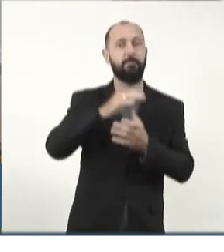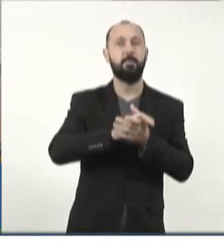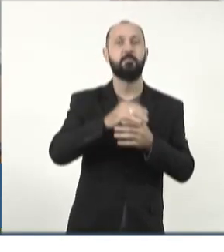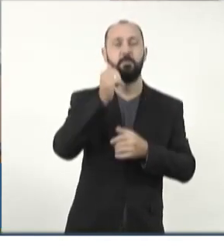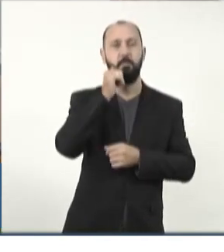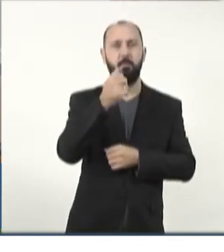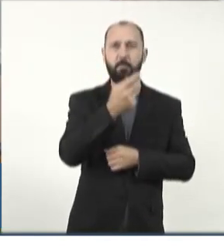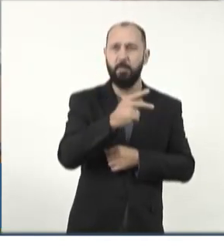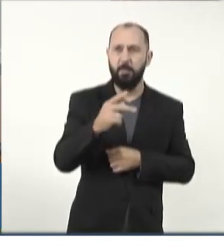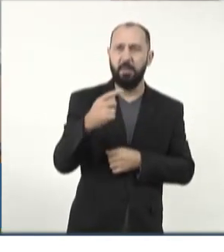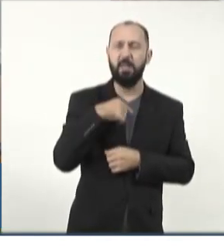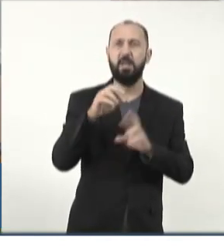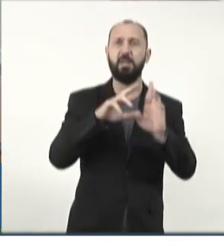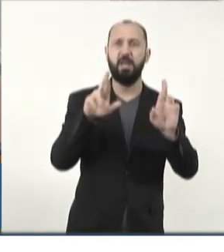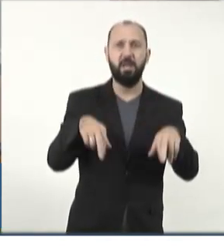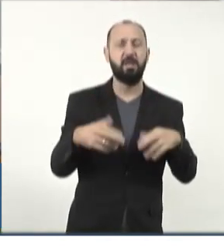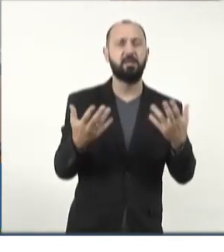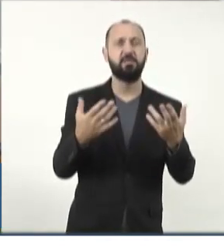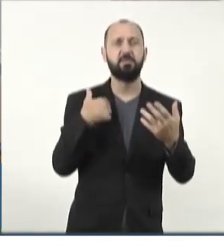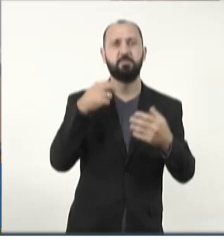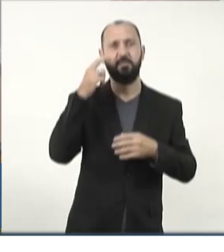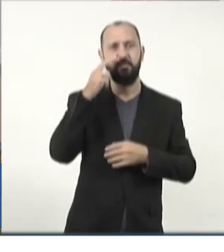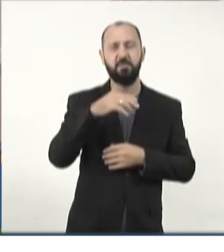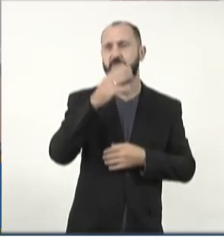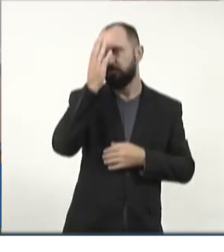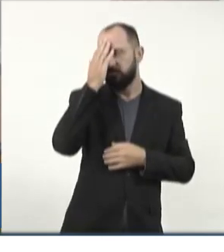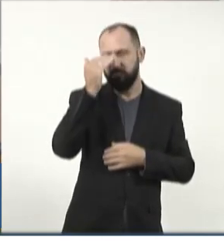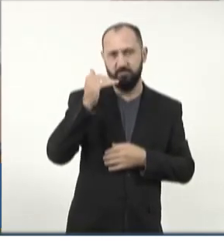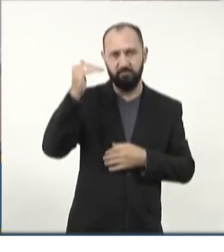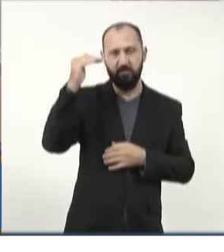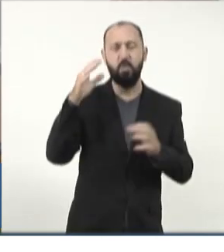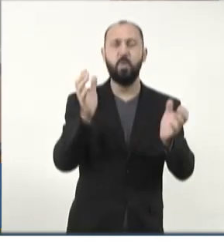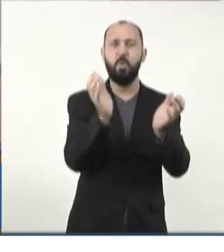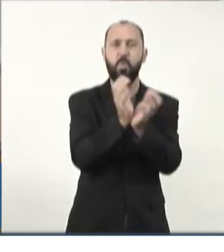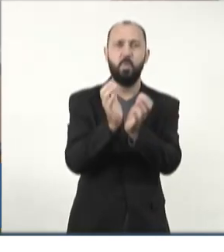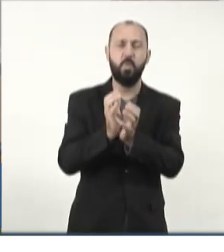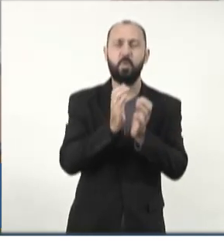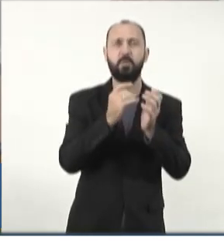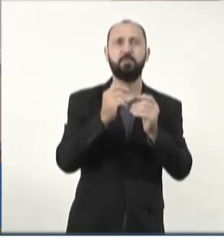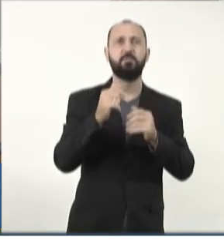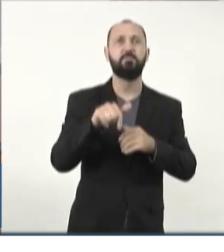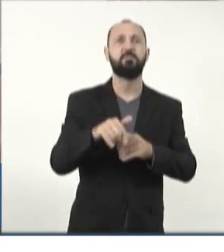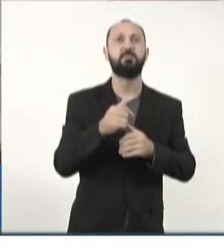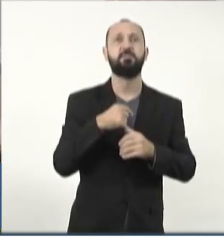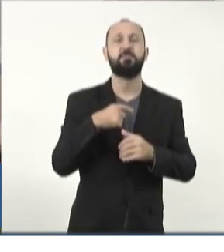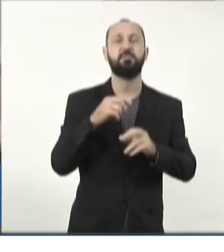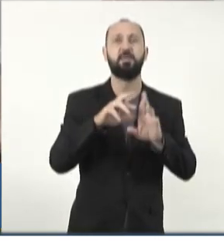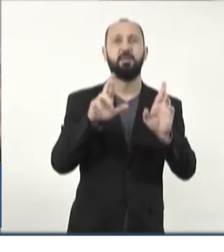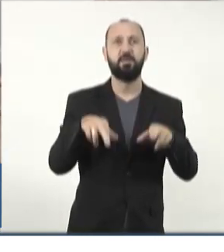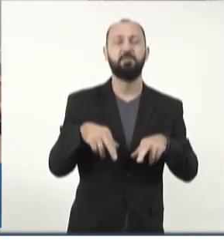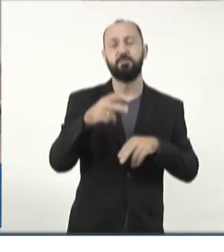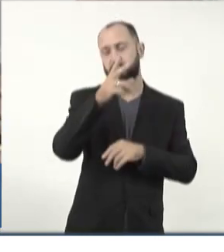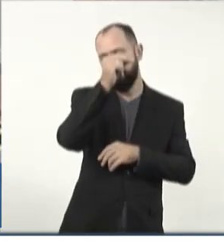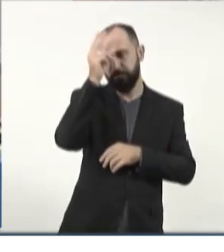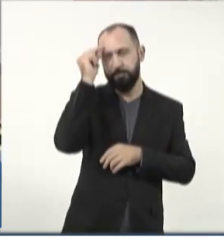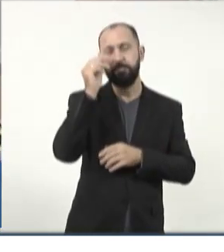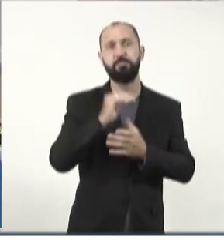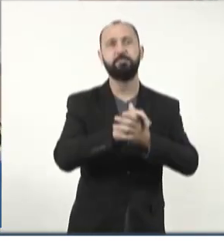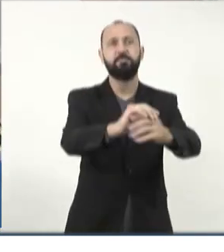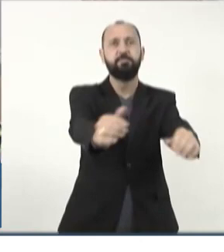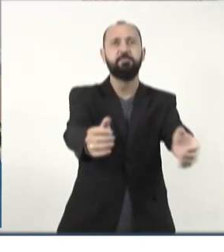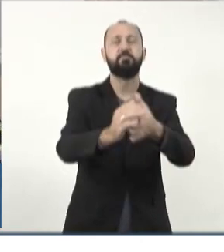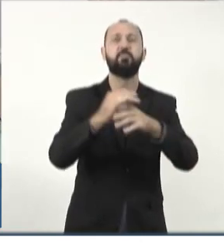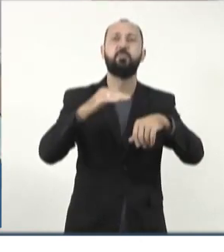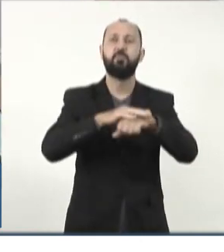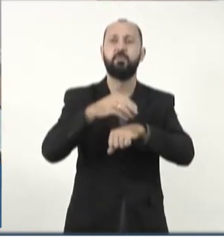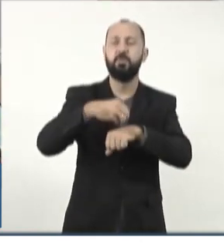para mulheres da rede mesmo, assistidas, e a equipe multidisciplinar que atende na rede municipal, né, Clarice? E quando eu